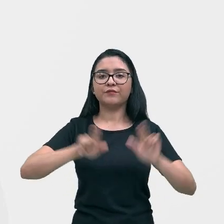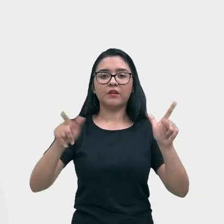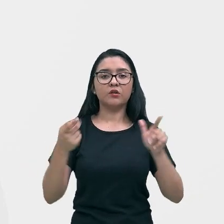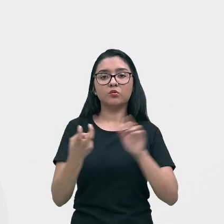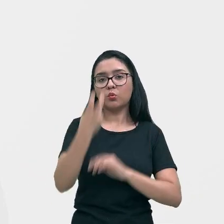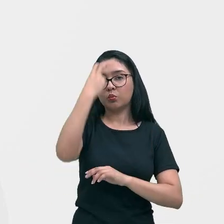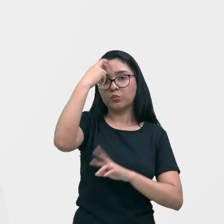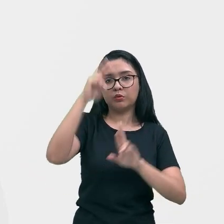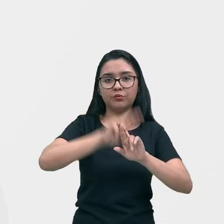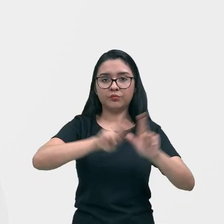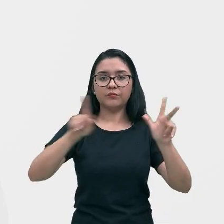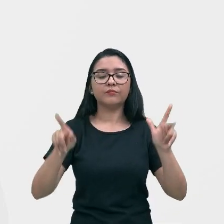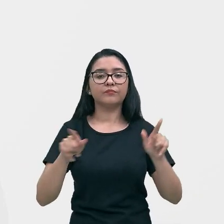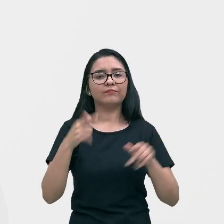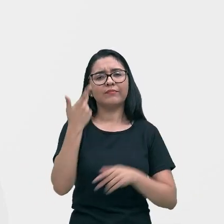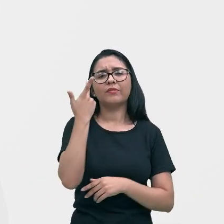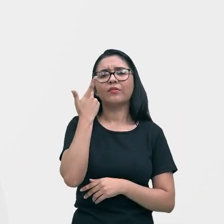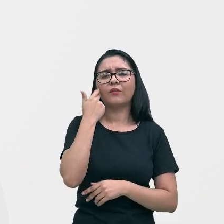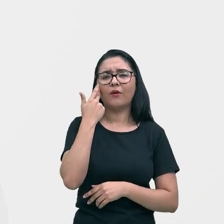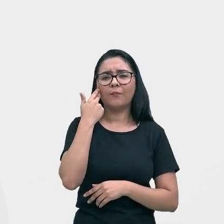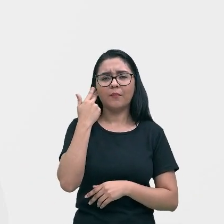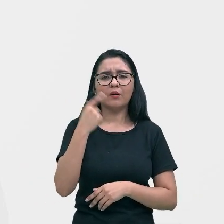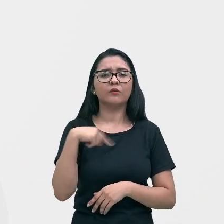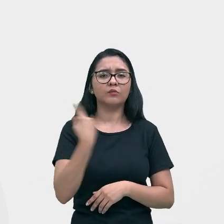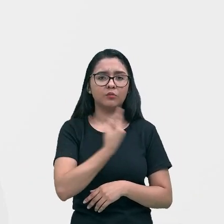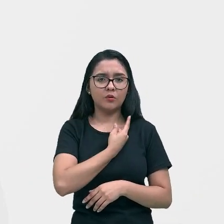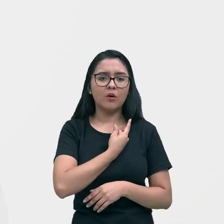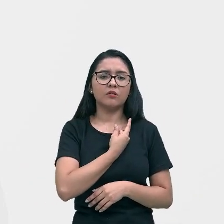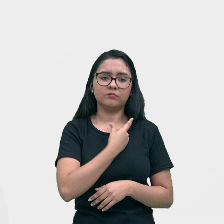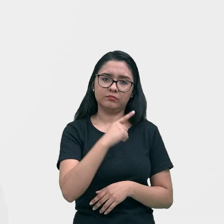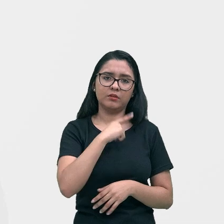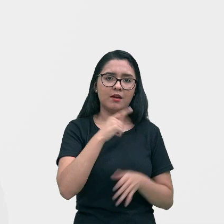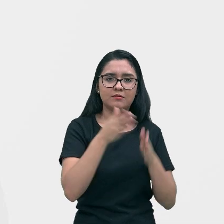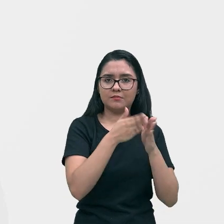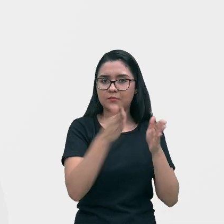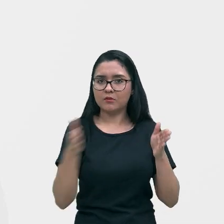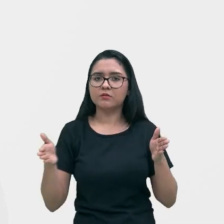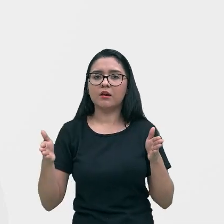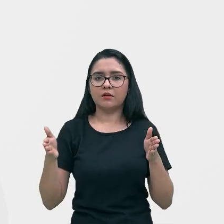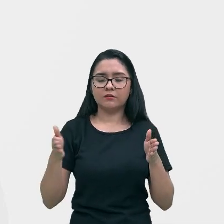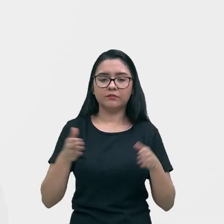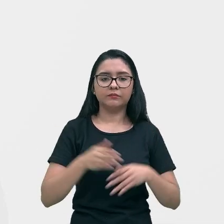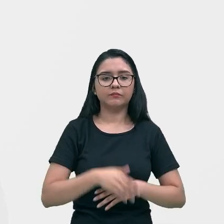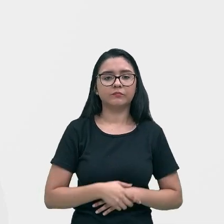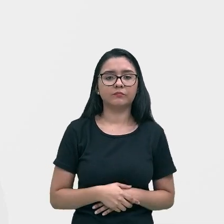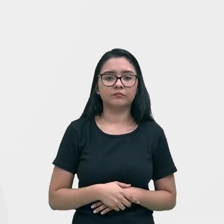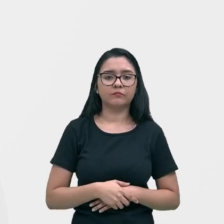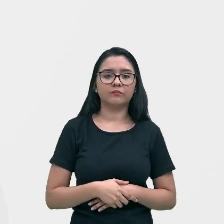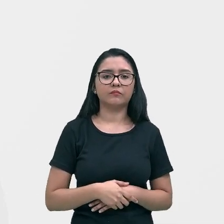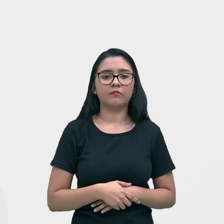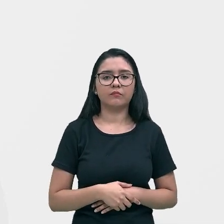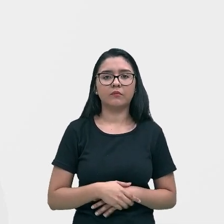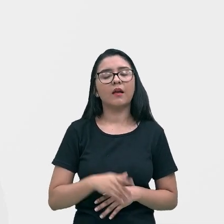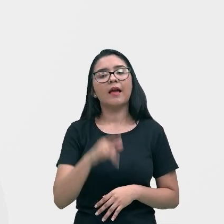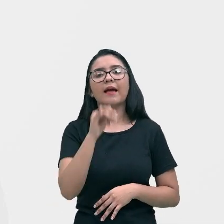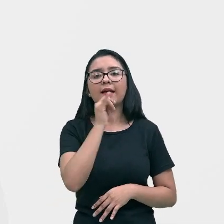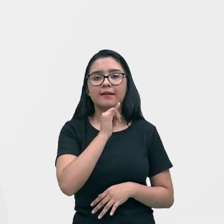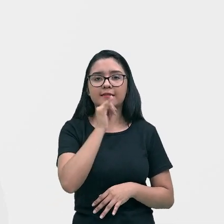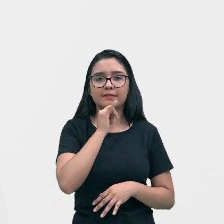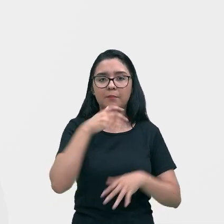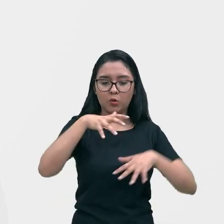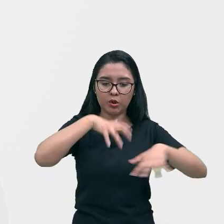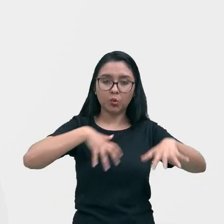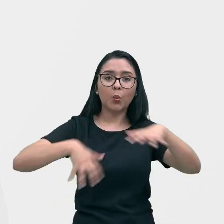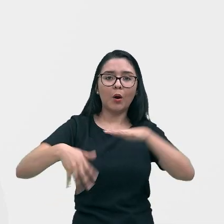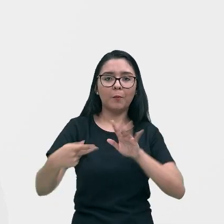E é normal nós passarmos por rituais. Quando a gente fala muito do ritual indígena, né, Joyce?